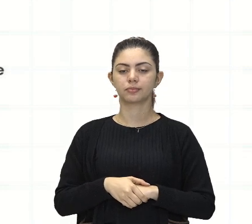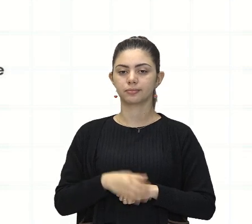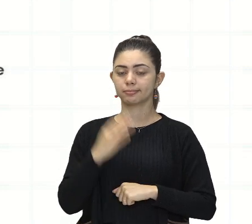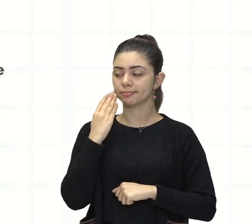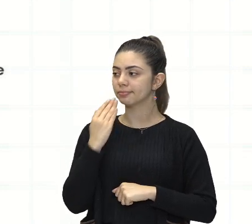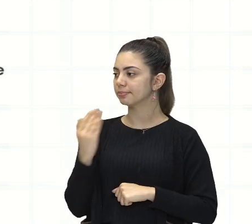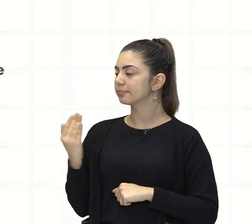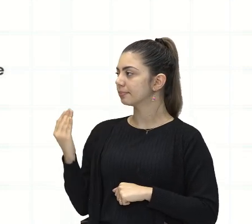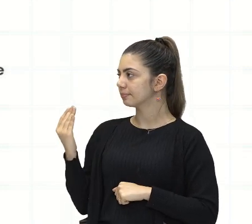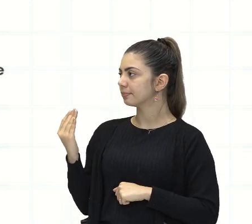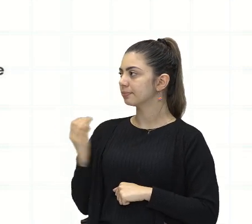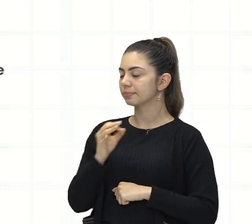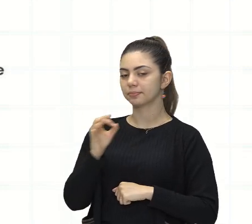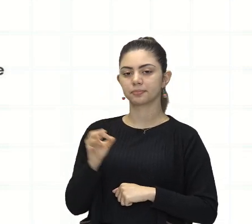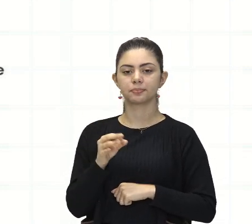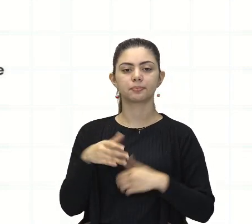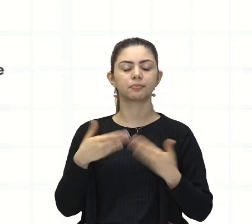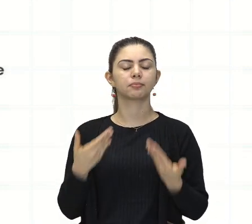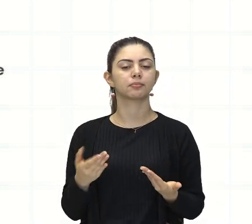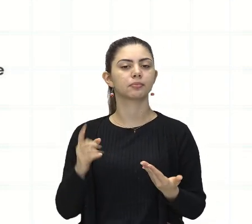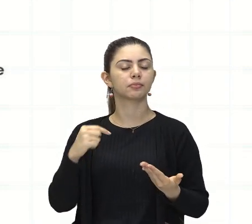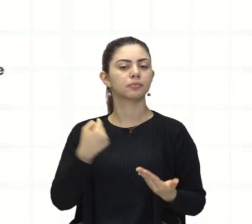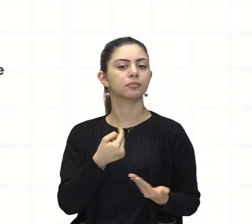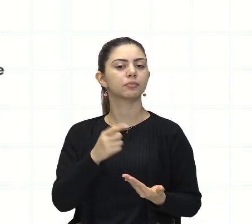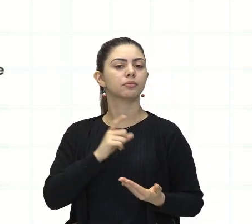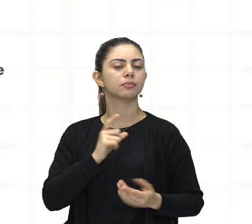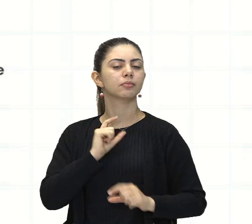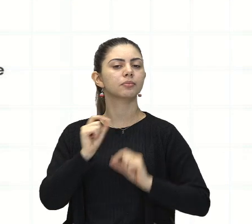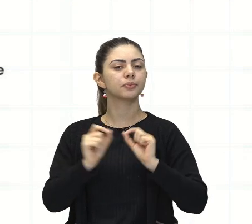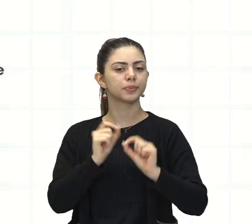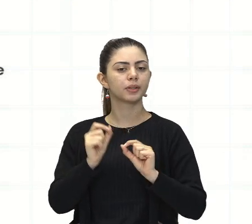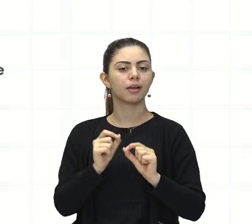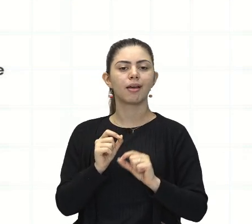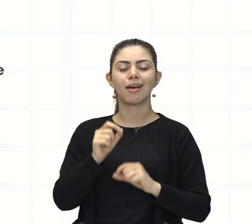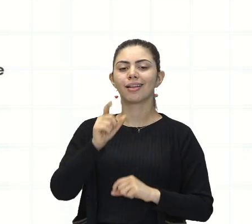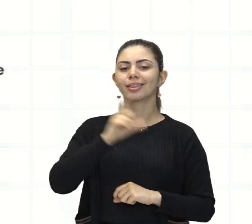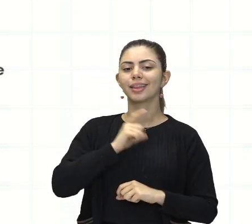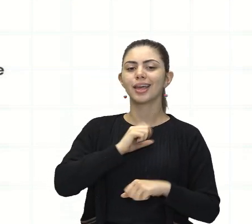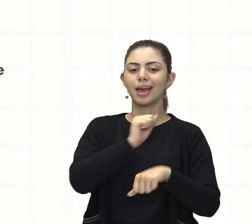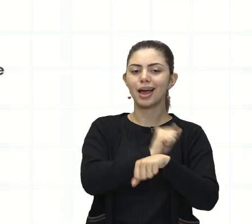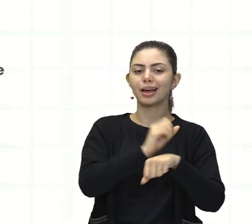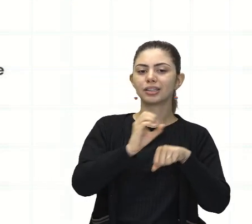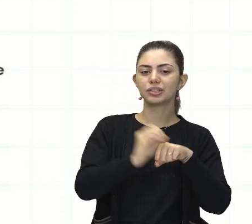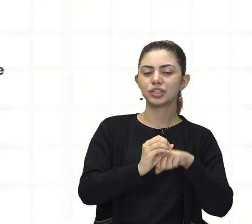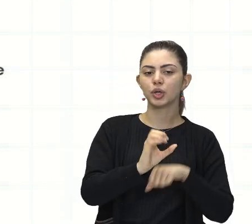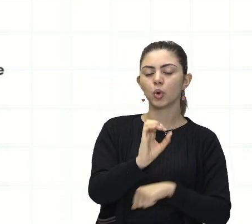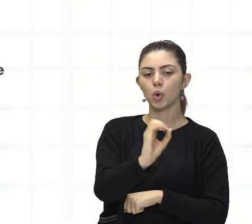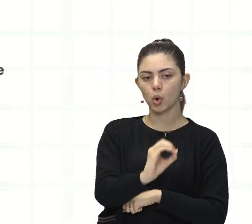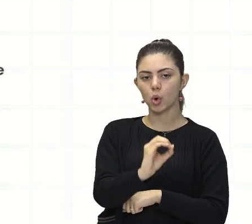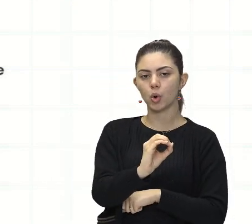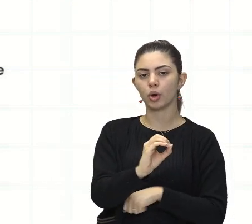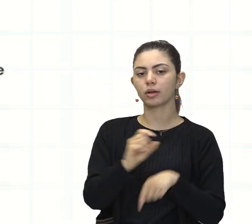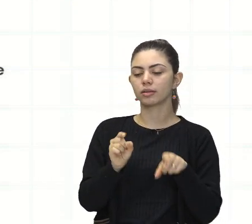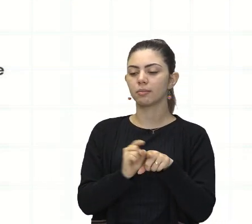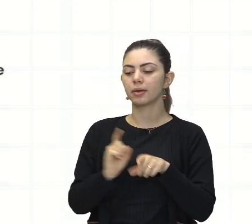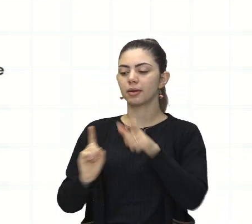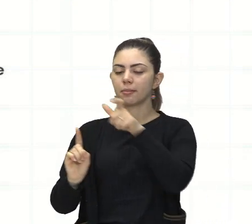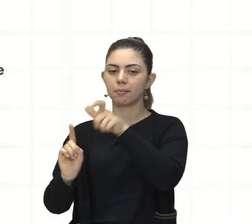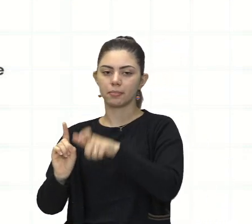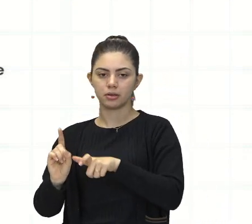substantivo, ok? E aí nós temos o O, tanto lá o português quanto o